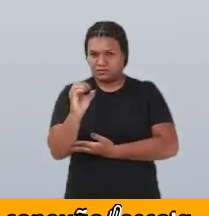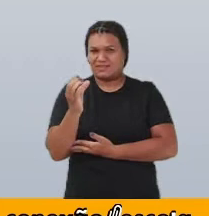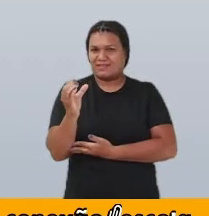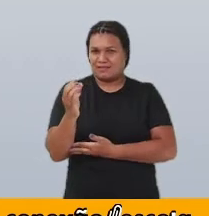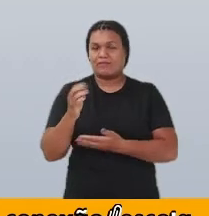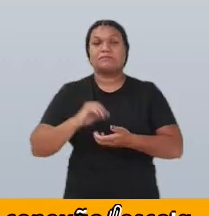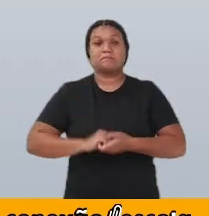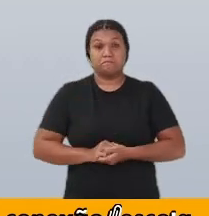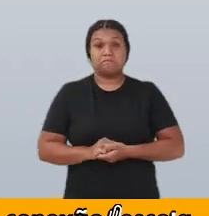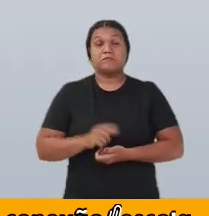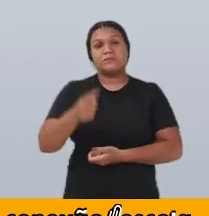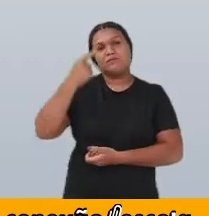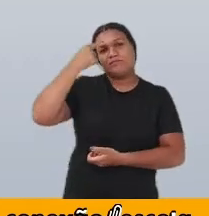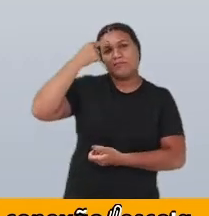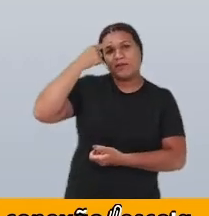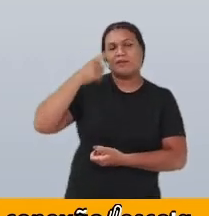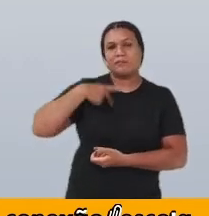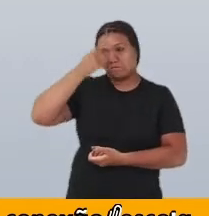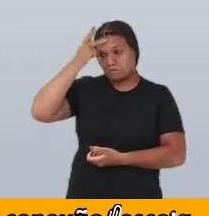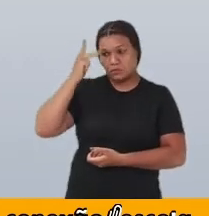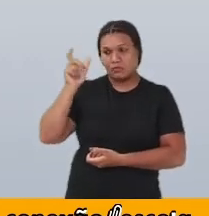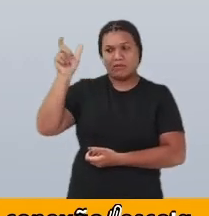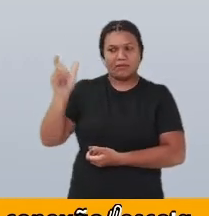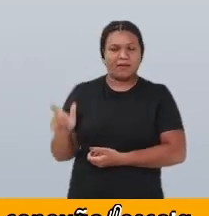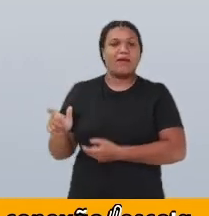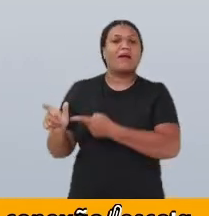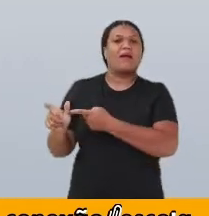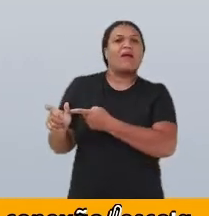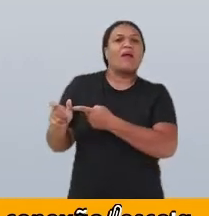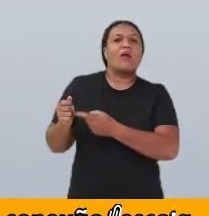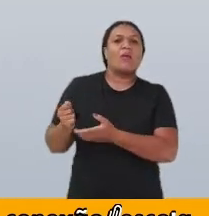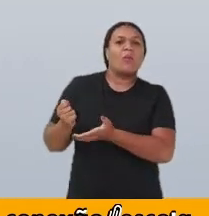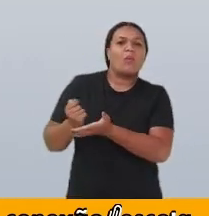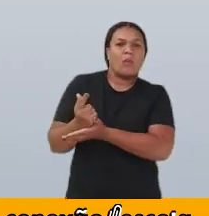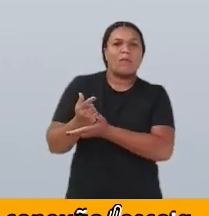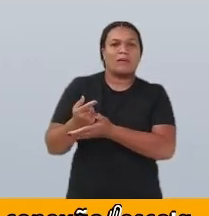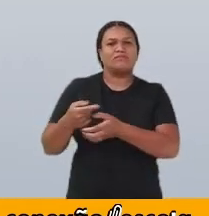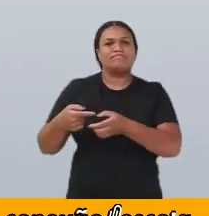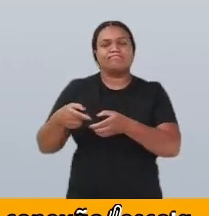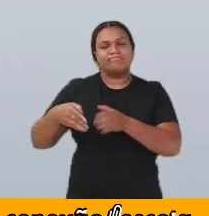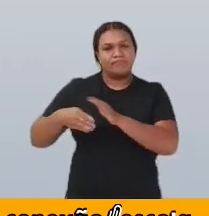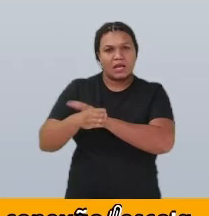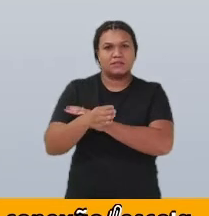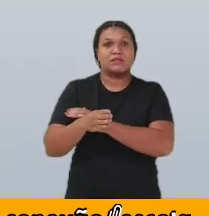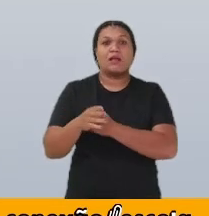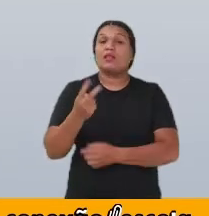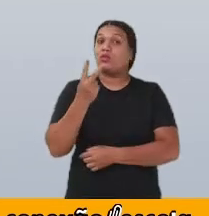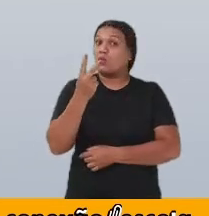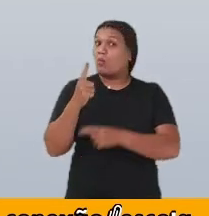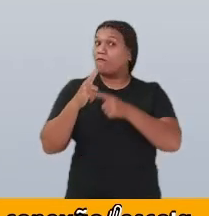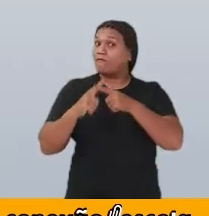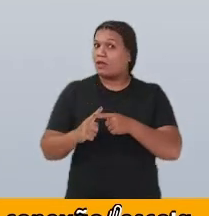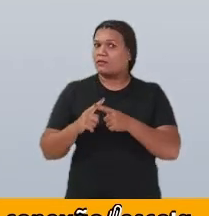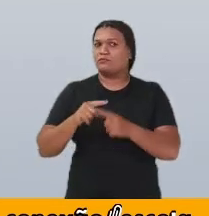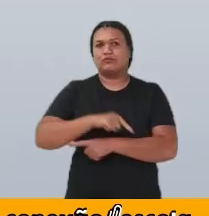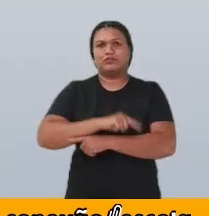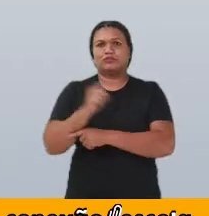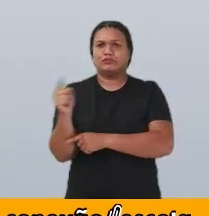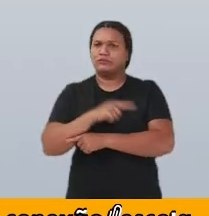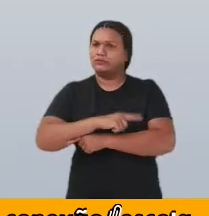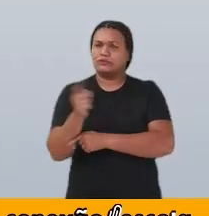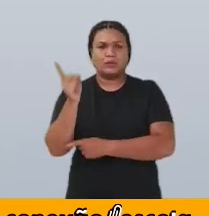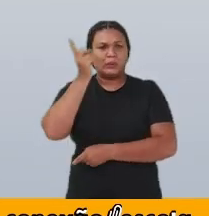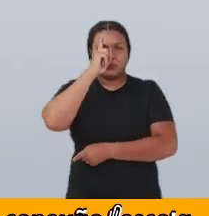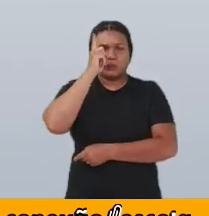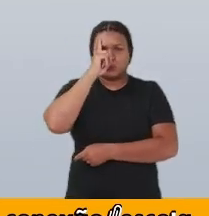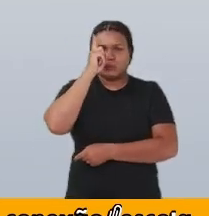4,30. Considere um passageiro utilizando esse tipo de condução 2 vezes ao dia, em todos